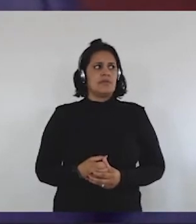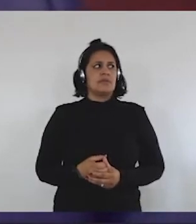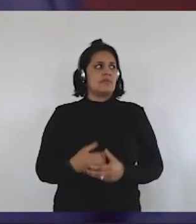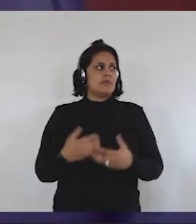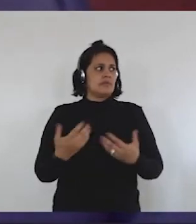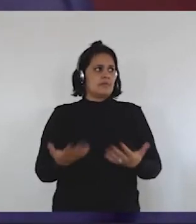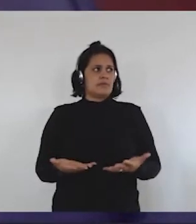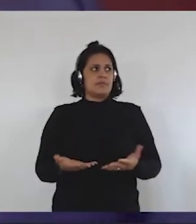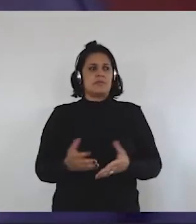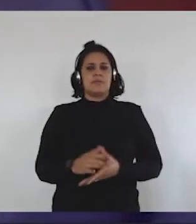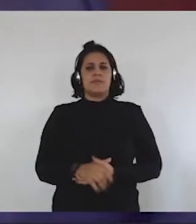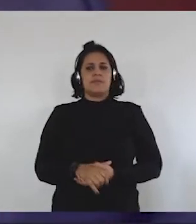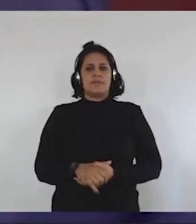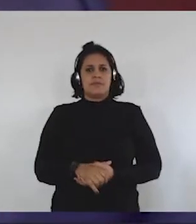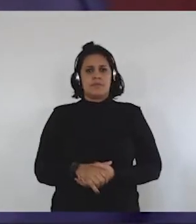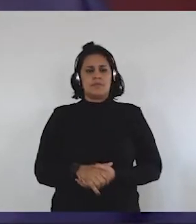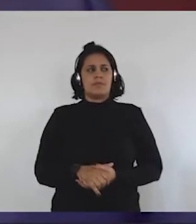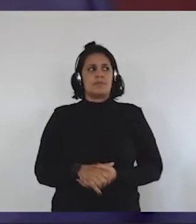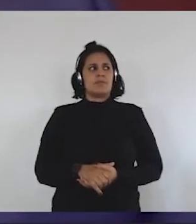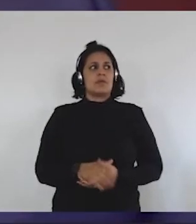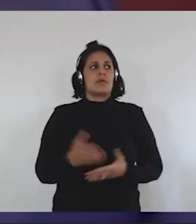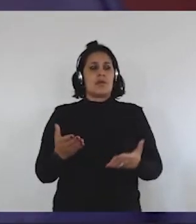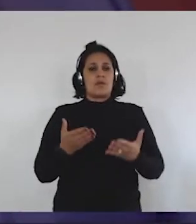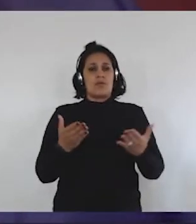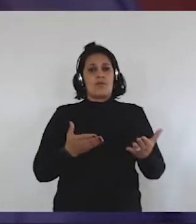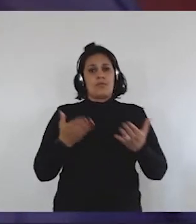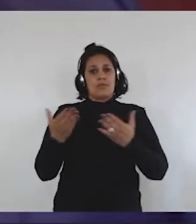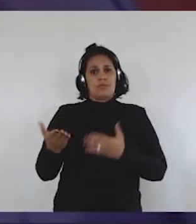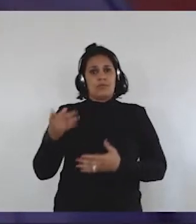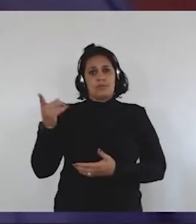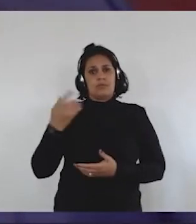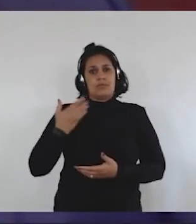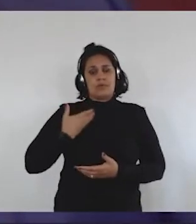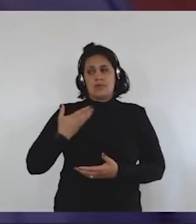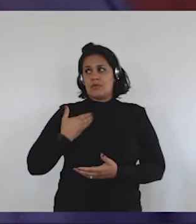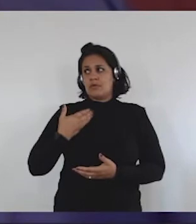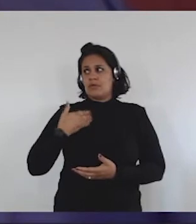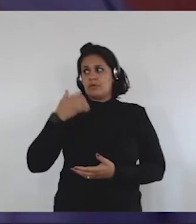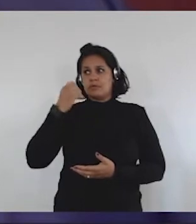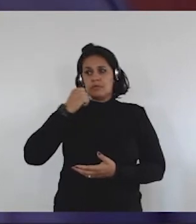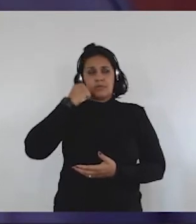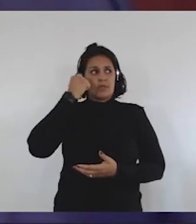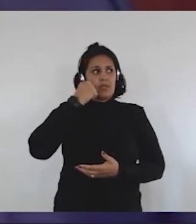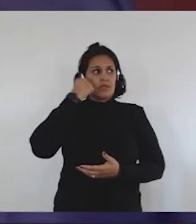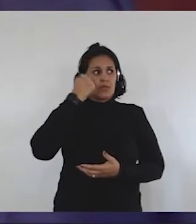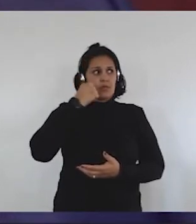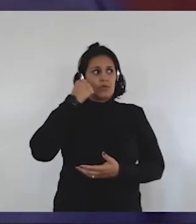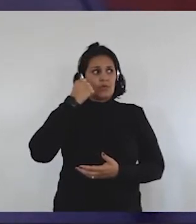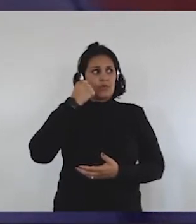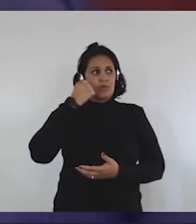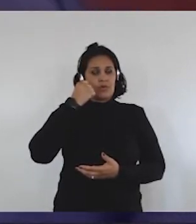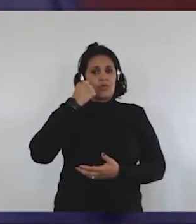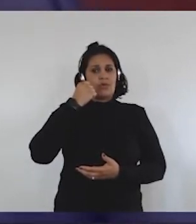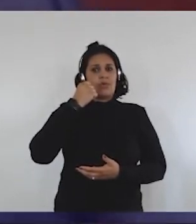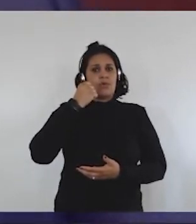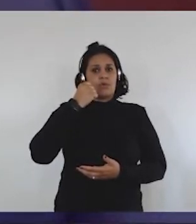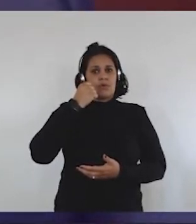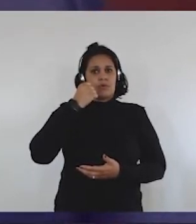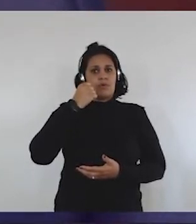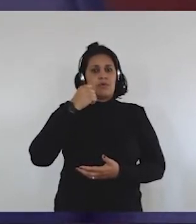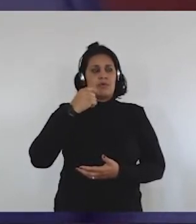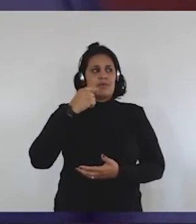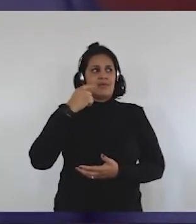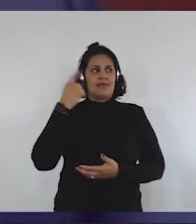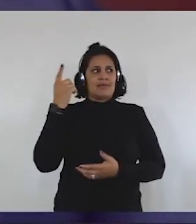já encaminho aqui, entrego a palavra ao querido amigo senador da República, advogado emprestado à Casa